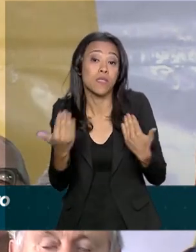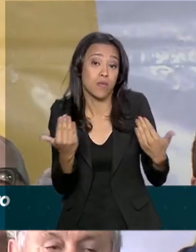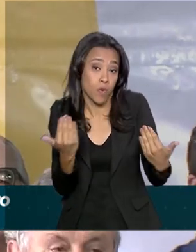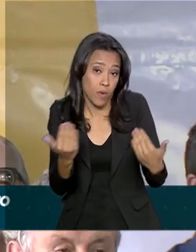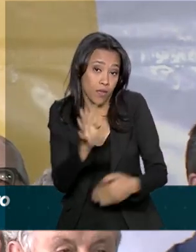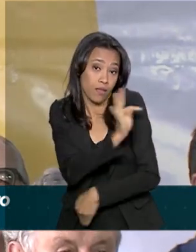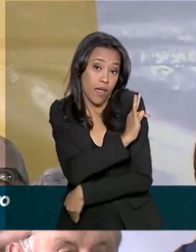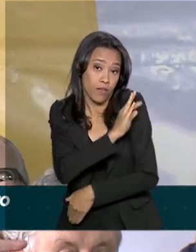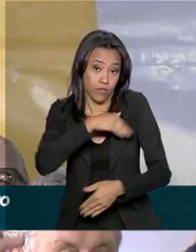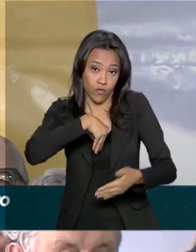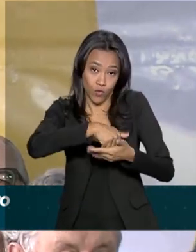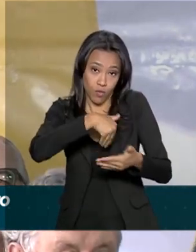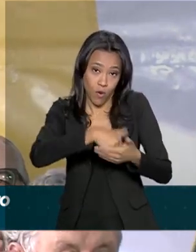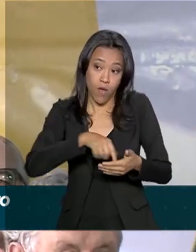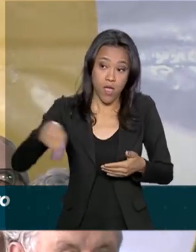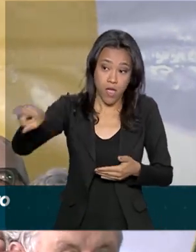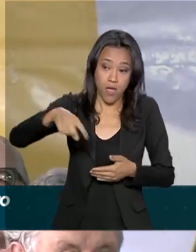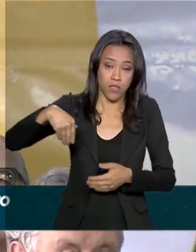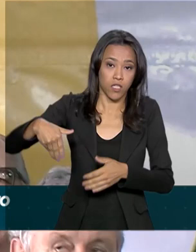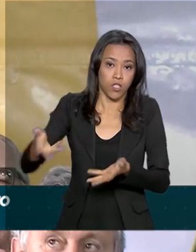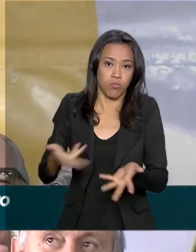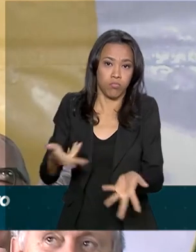são eles. Eu sou o Filipão,